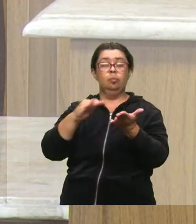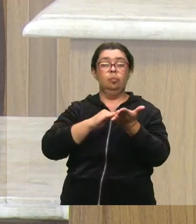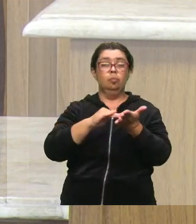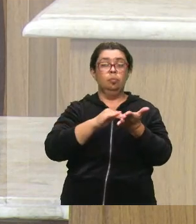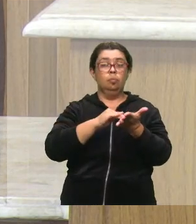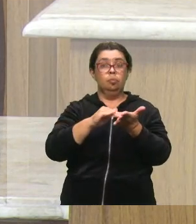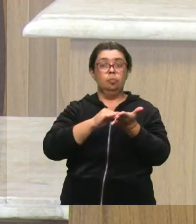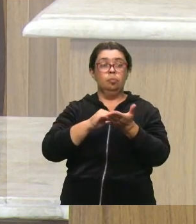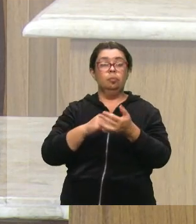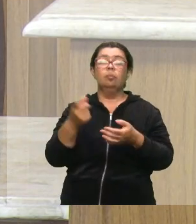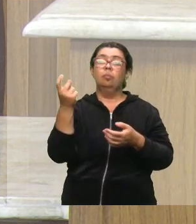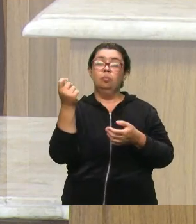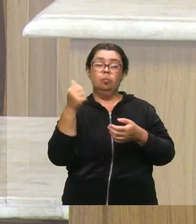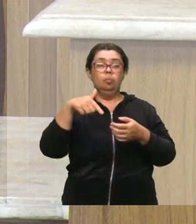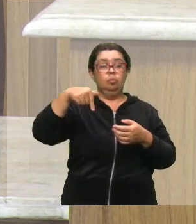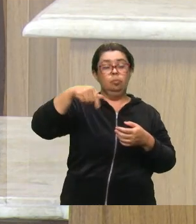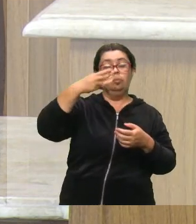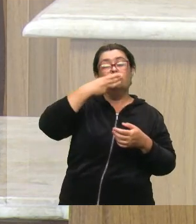Fazenda,